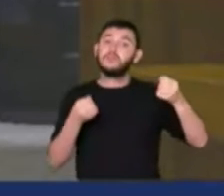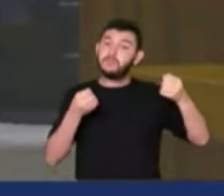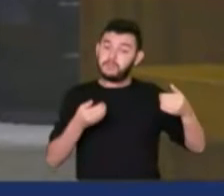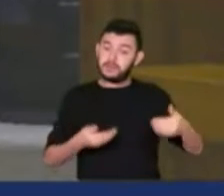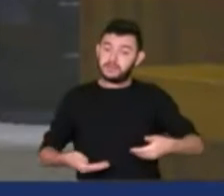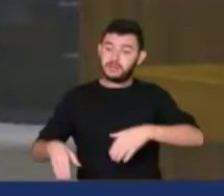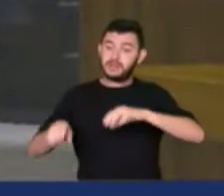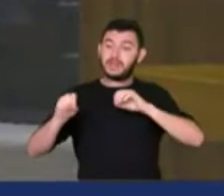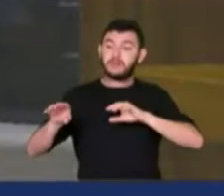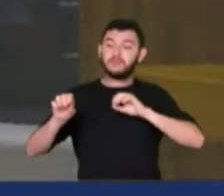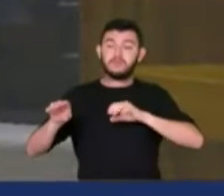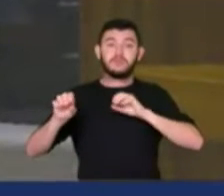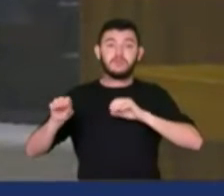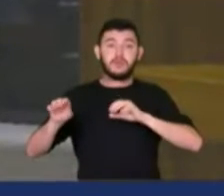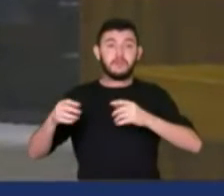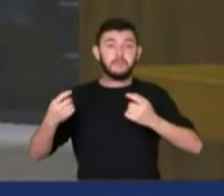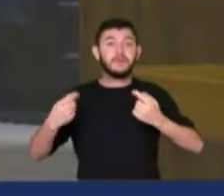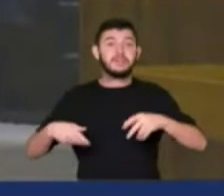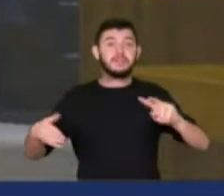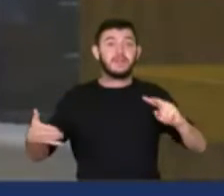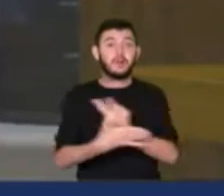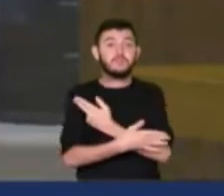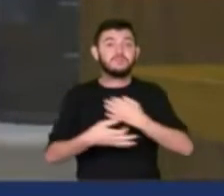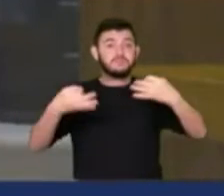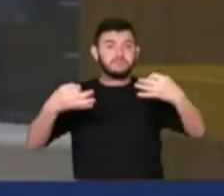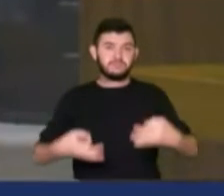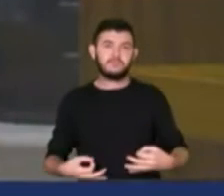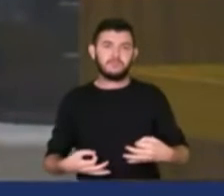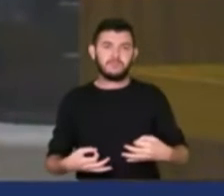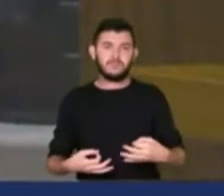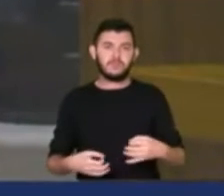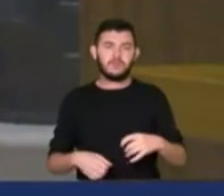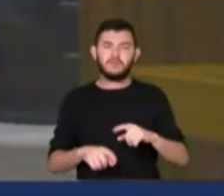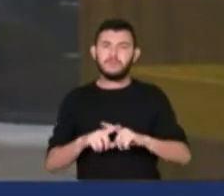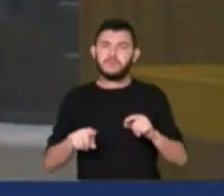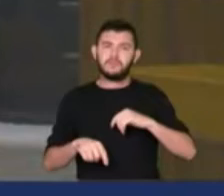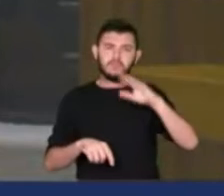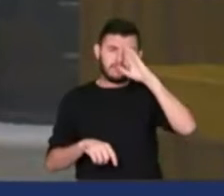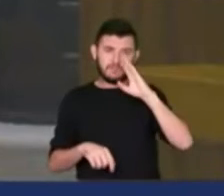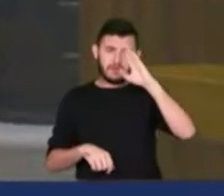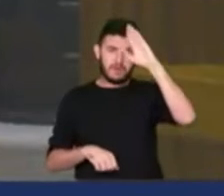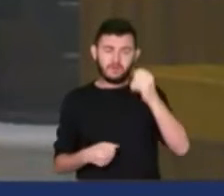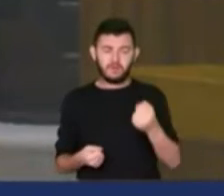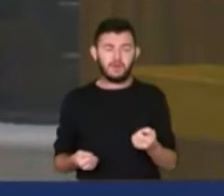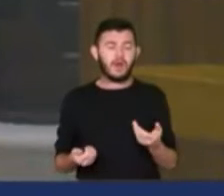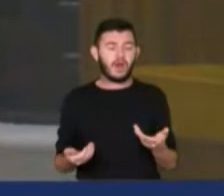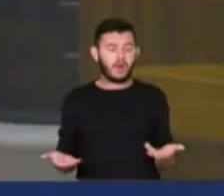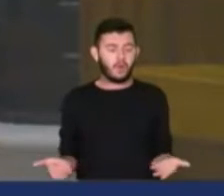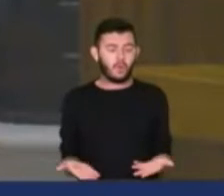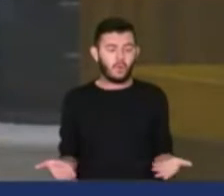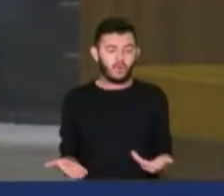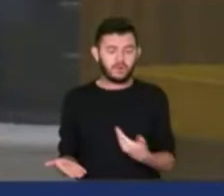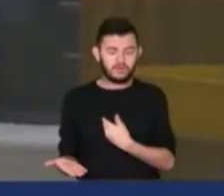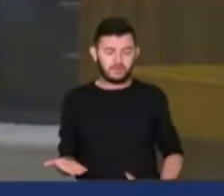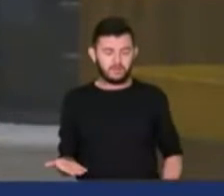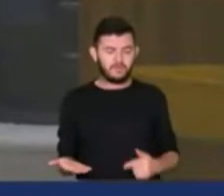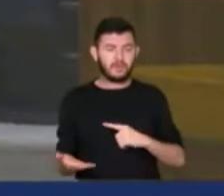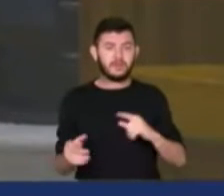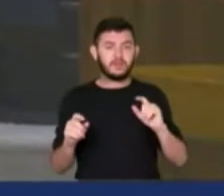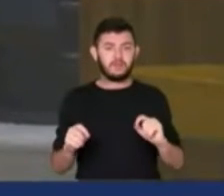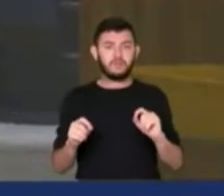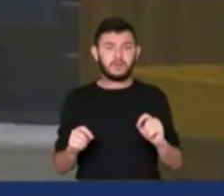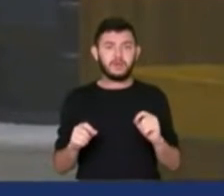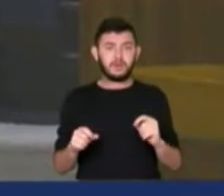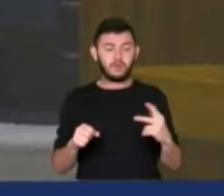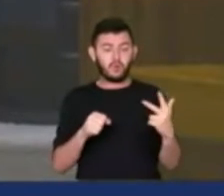no momento em que esse mesmo governo anuncia inicialmente o corte de 3 bilhões de reais para a